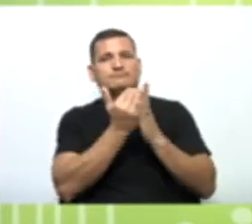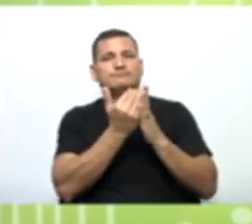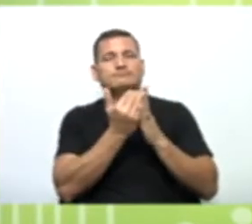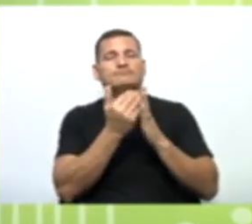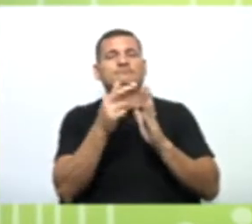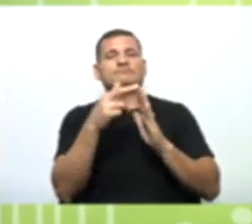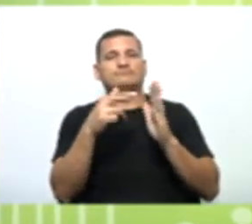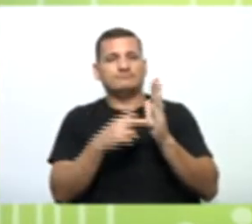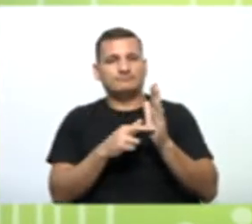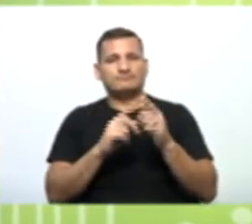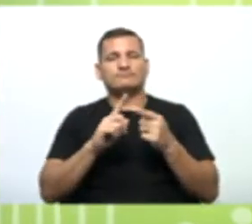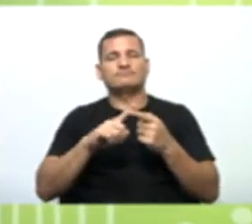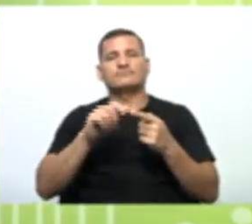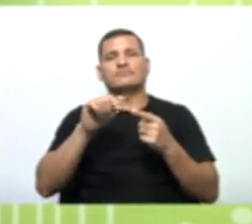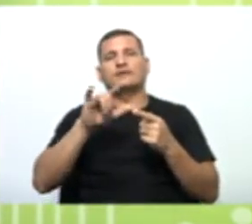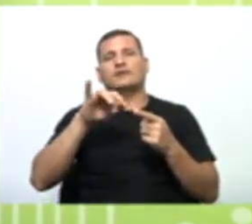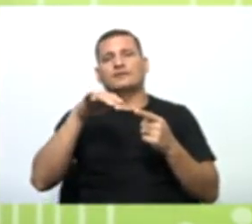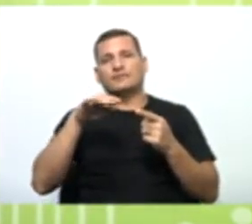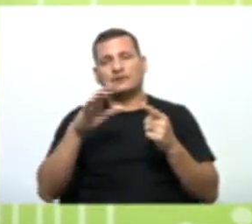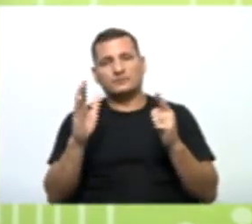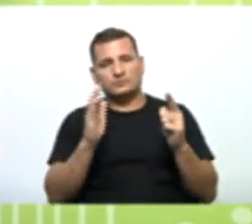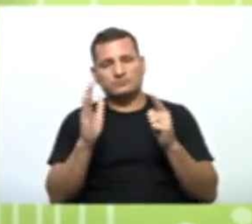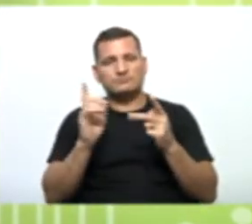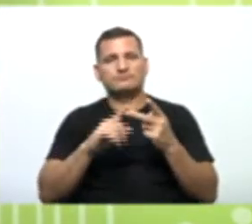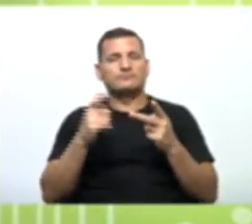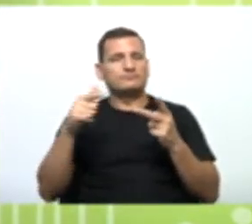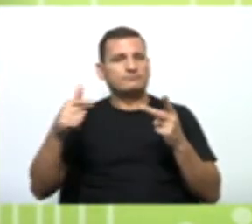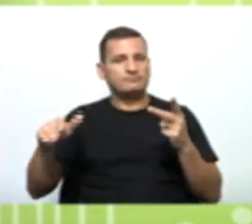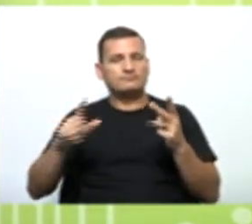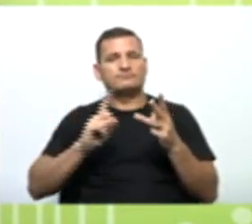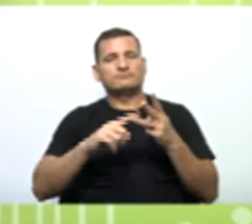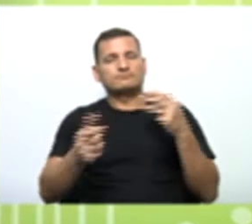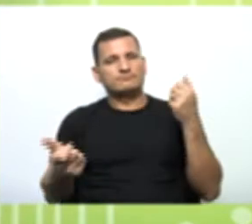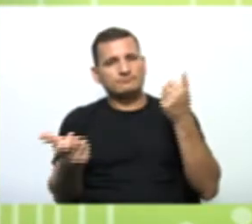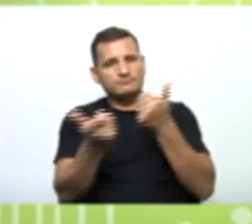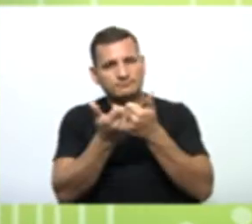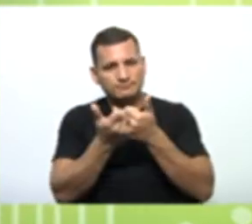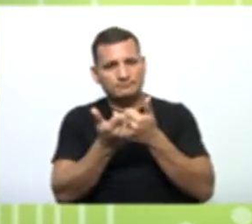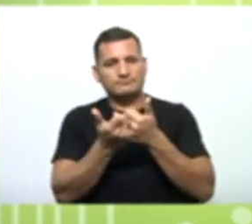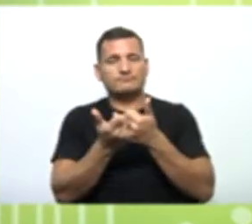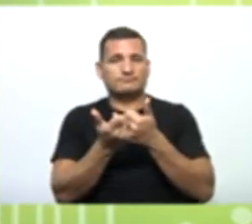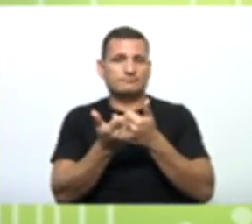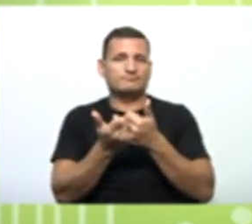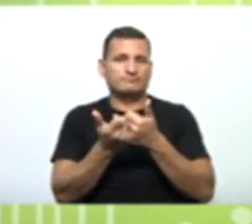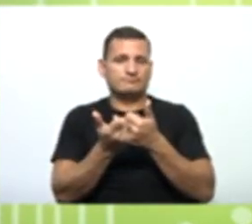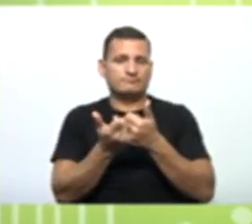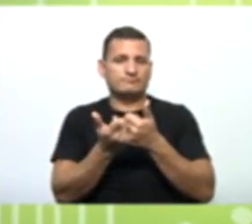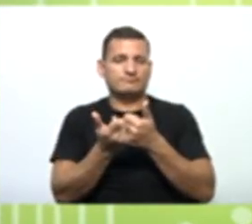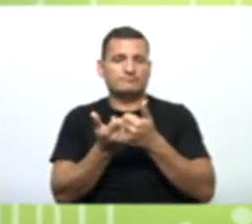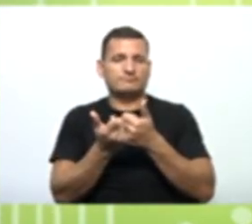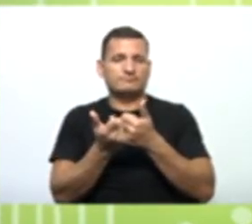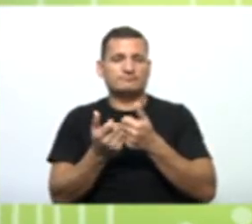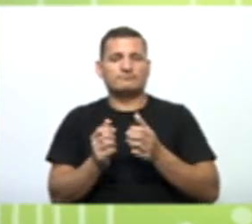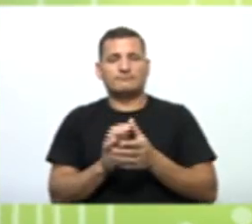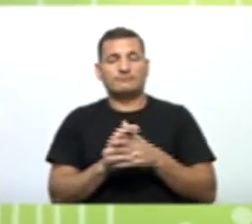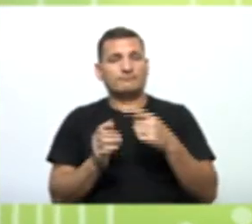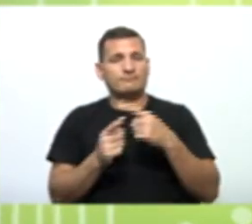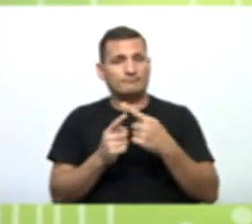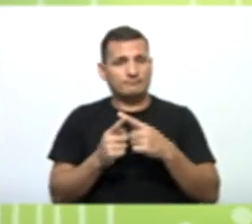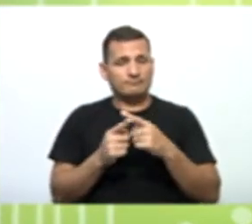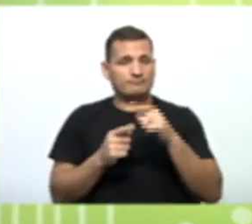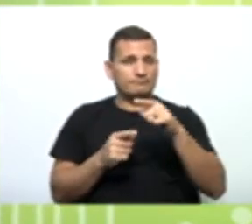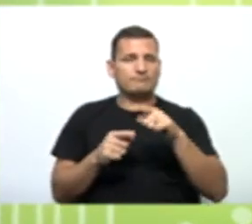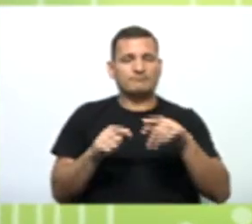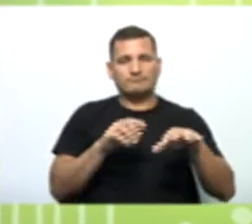vocês. O alinhamento, as repetição, certo? E a proximidade. Por quê? Quando você está